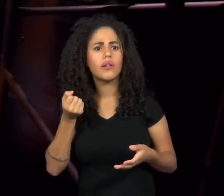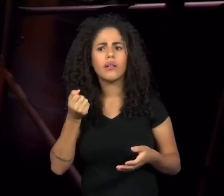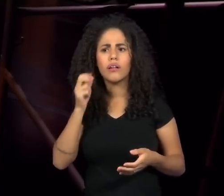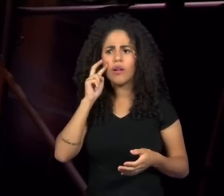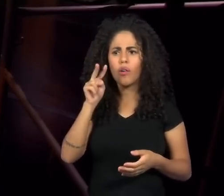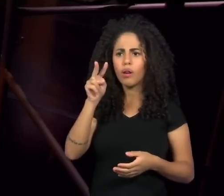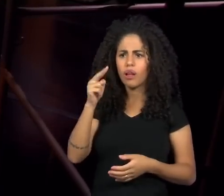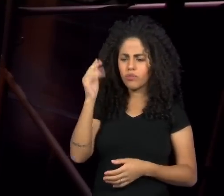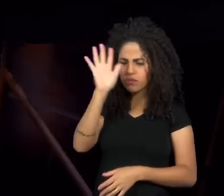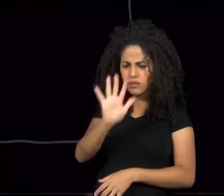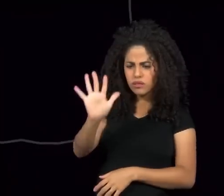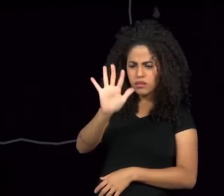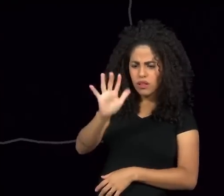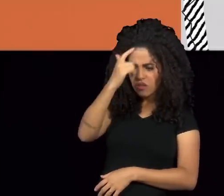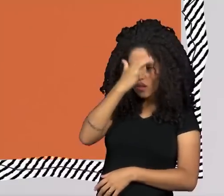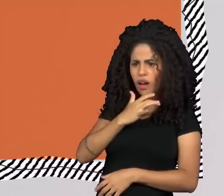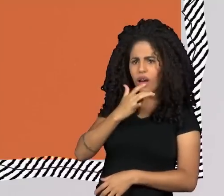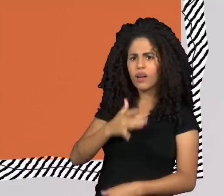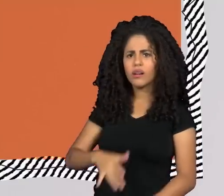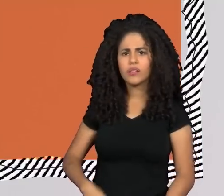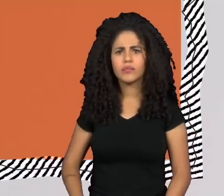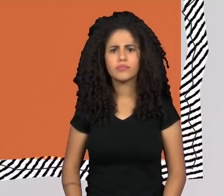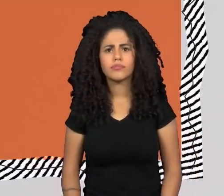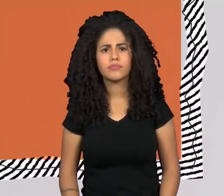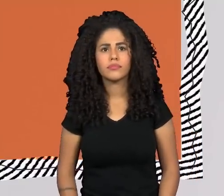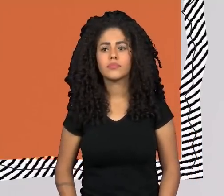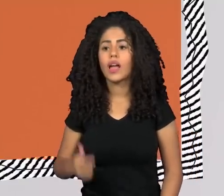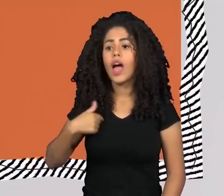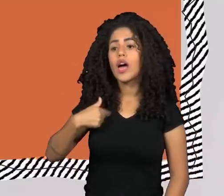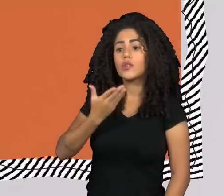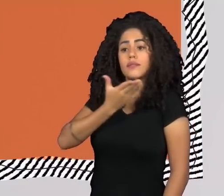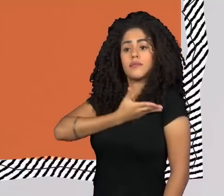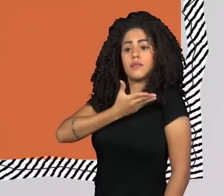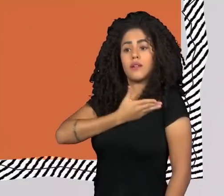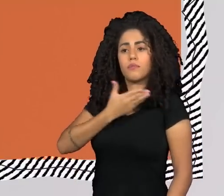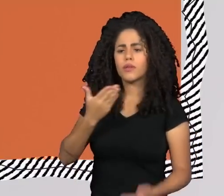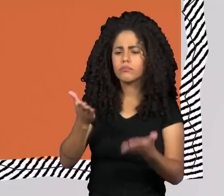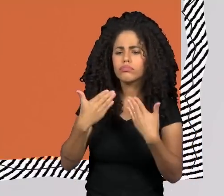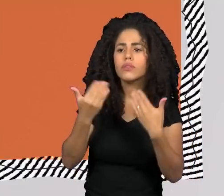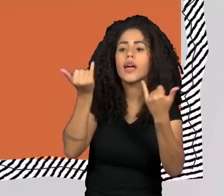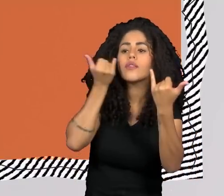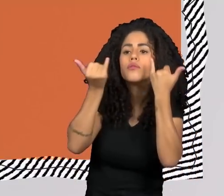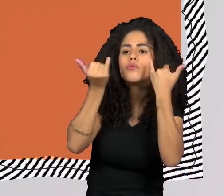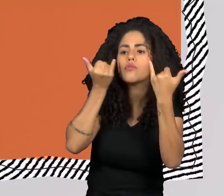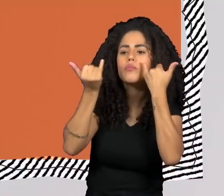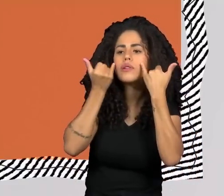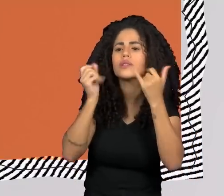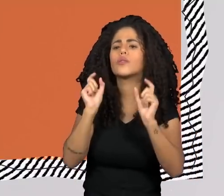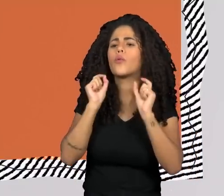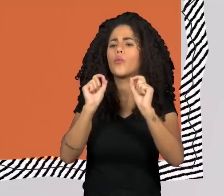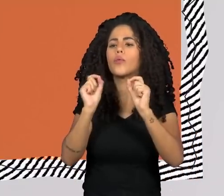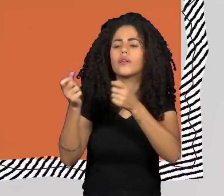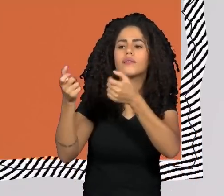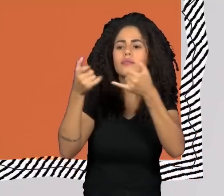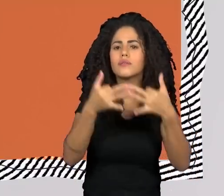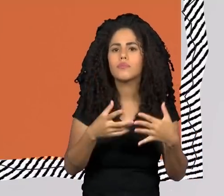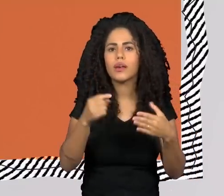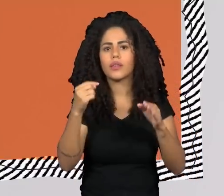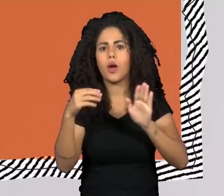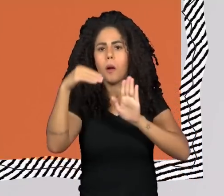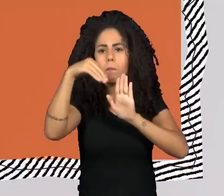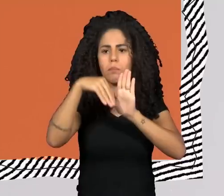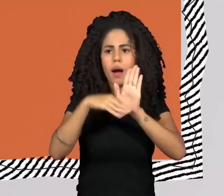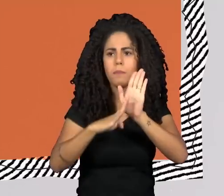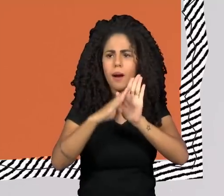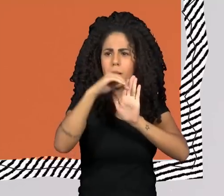cara. Entendeu? A nossa colega Malu Gaspar trouxe uma apuração há pouco dizendo que essa queda e subida